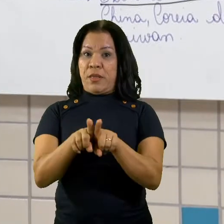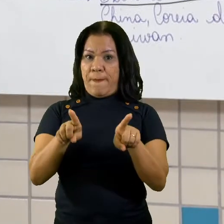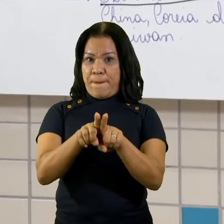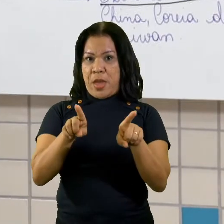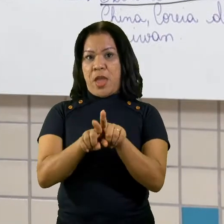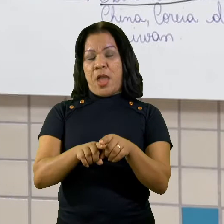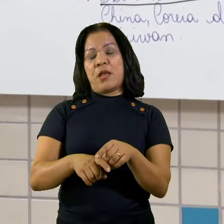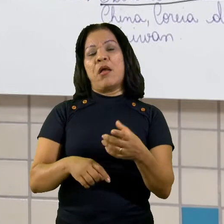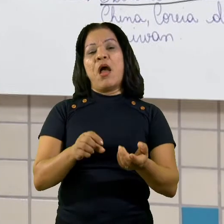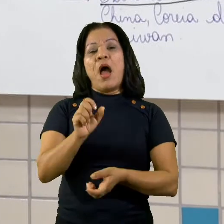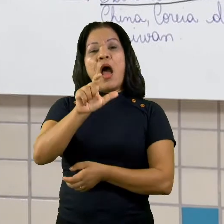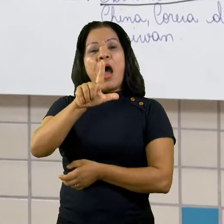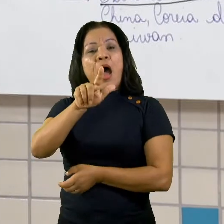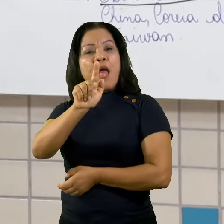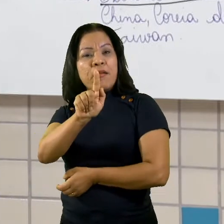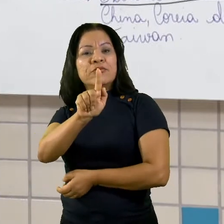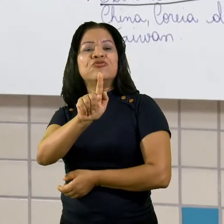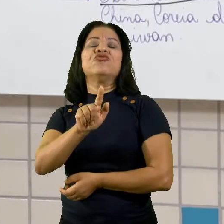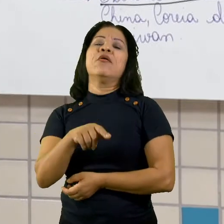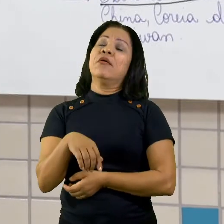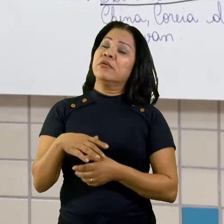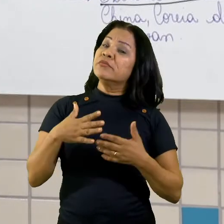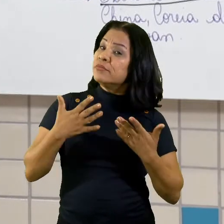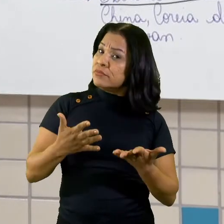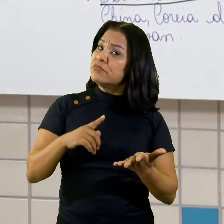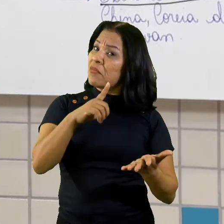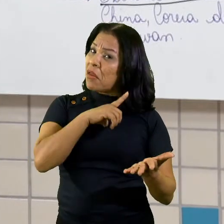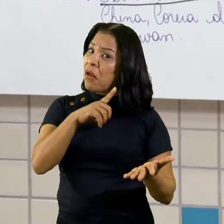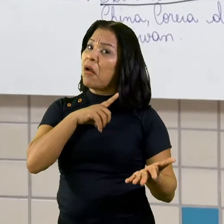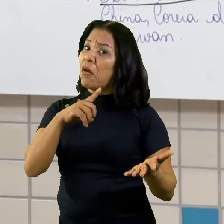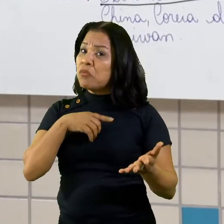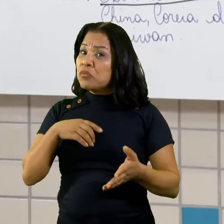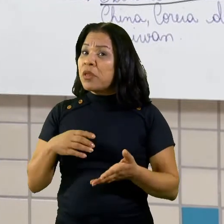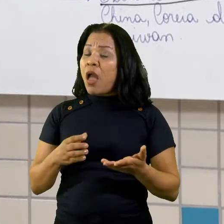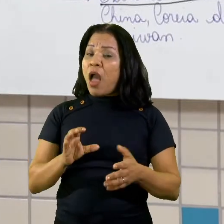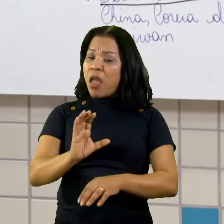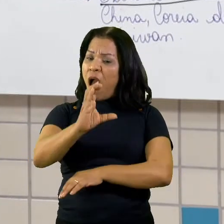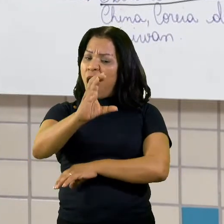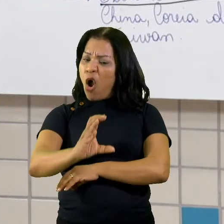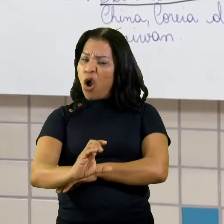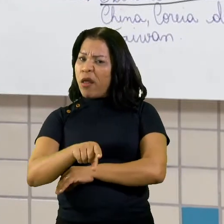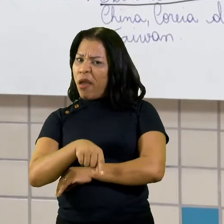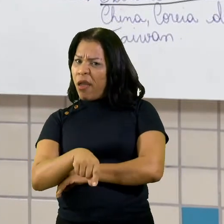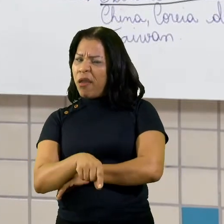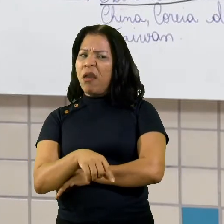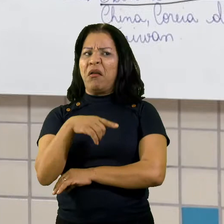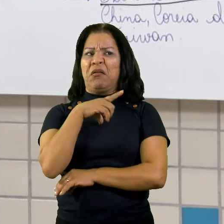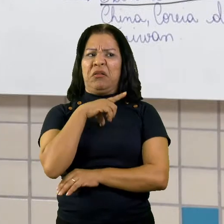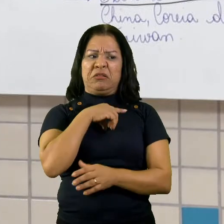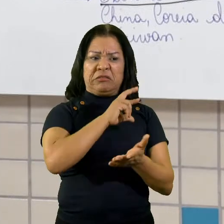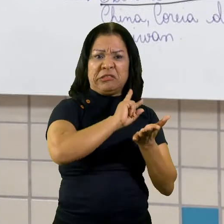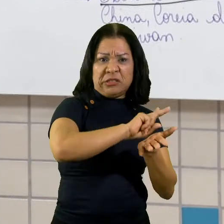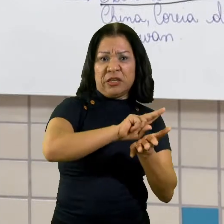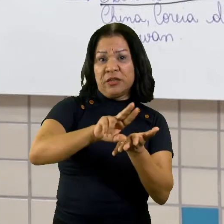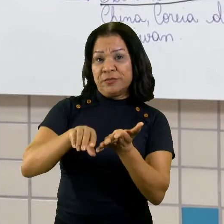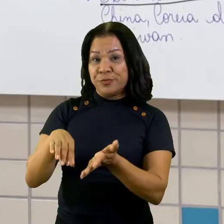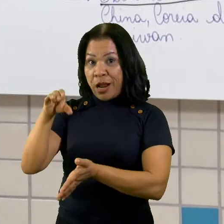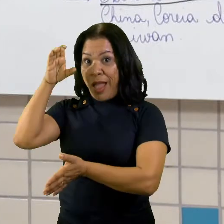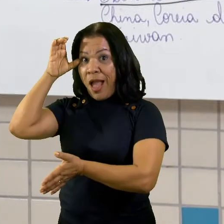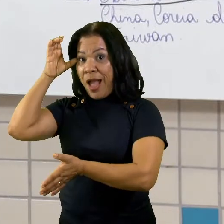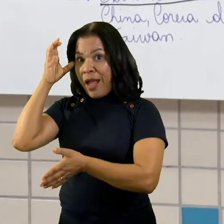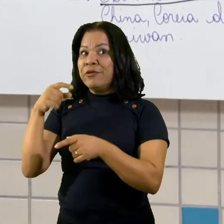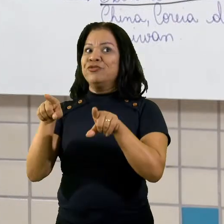Então, eu tenho a Coreia em várias coisas do nosso dia a dia. Não só a China, porque na China a gente tem